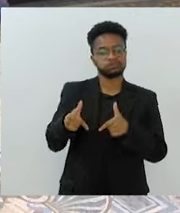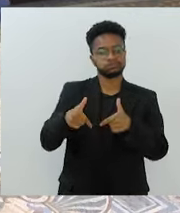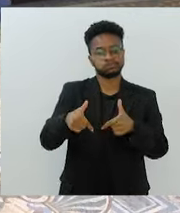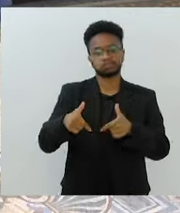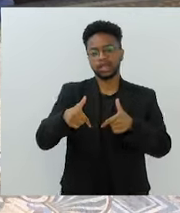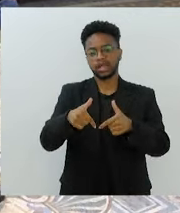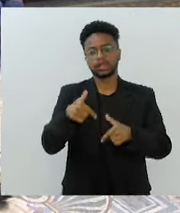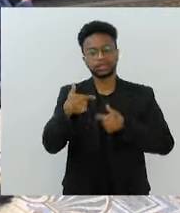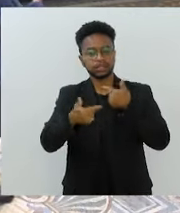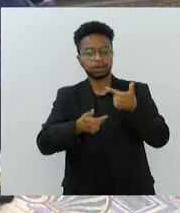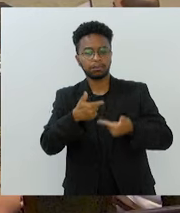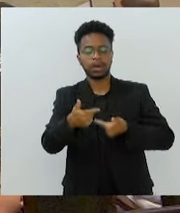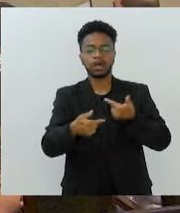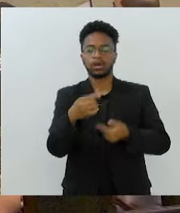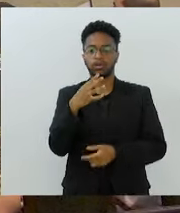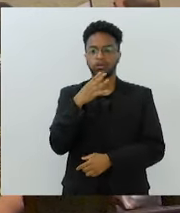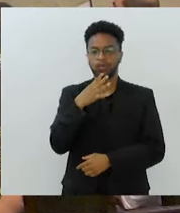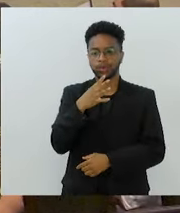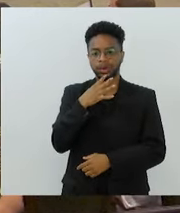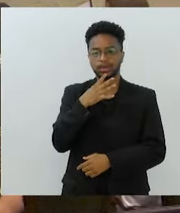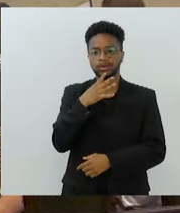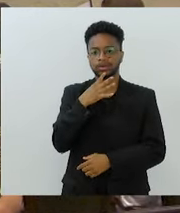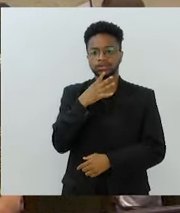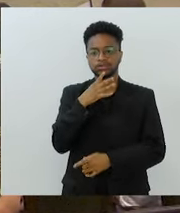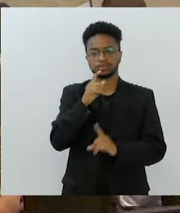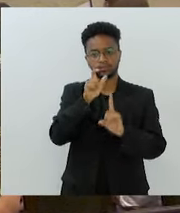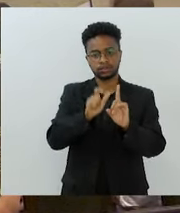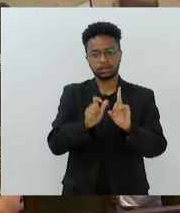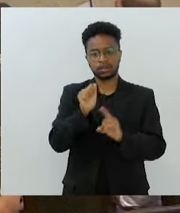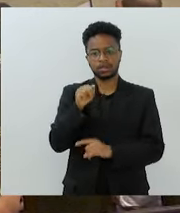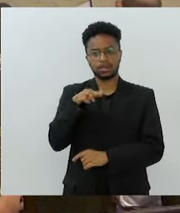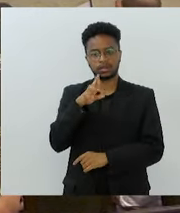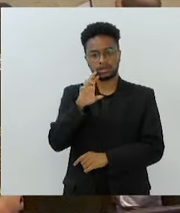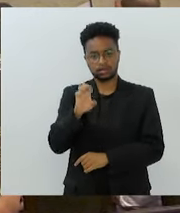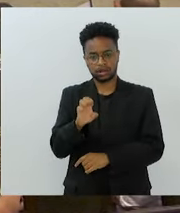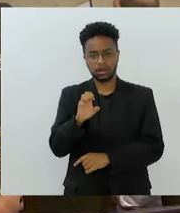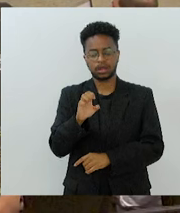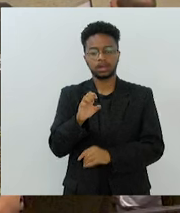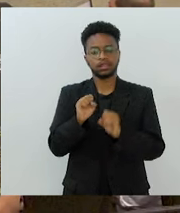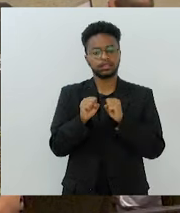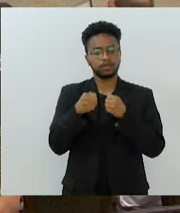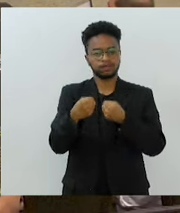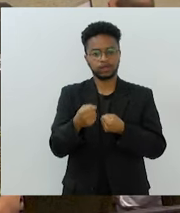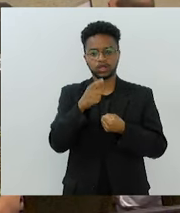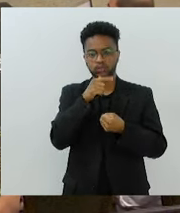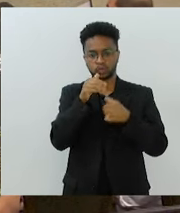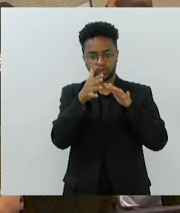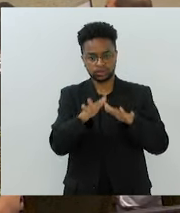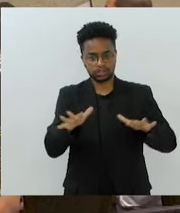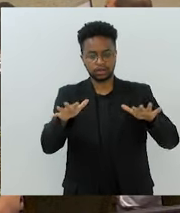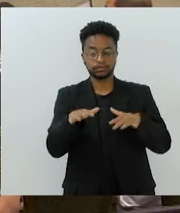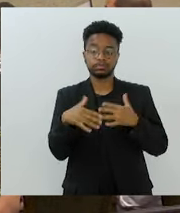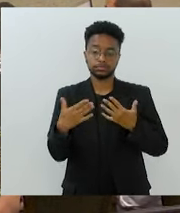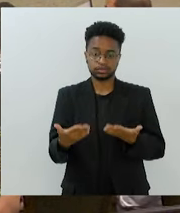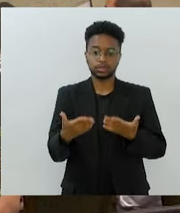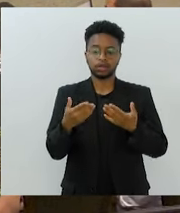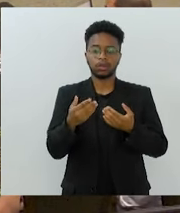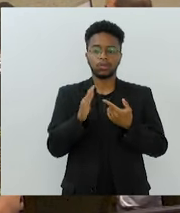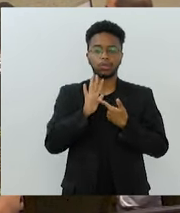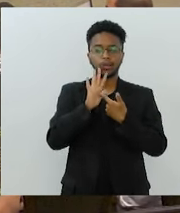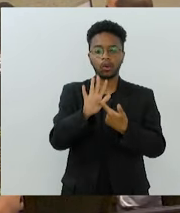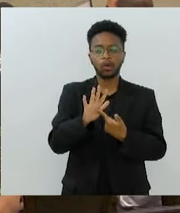trabalha, conhece bem o André, defende nossos oceanos e, naturalmente, vai dar o seu